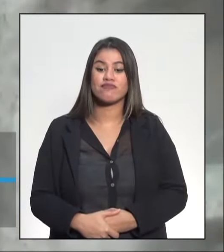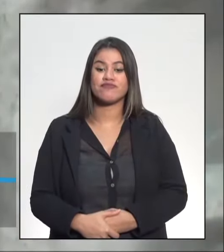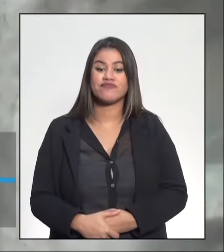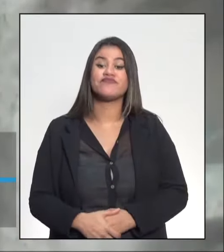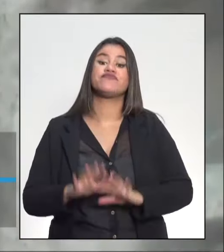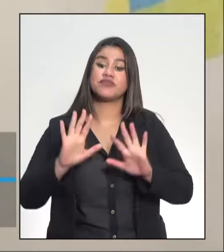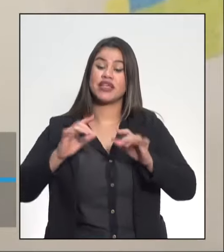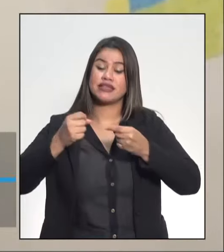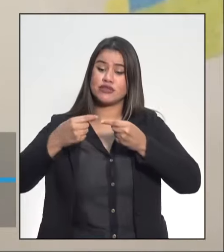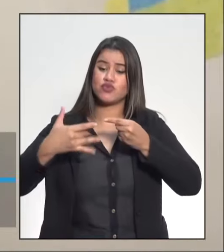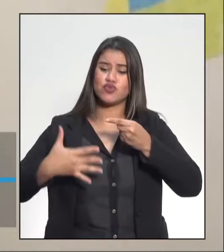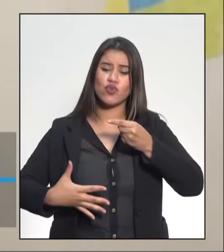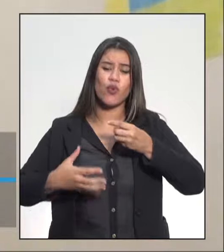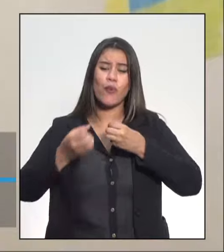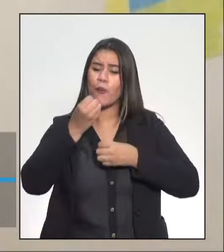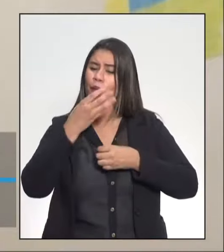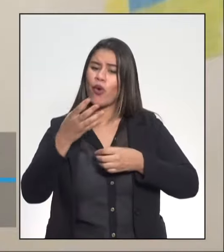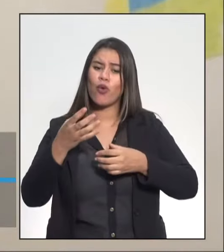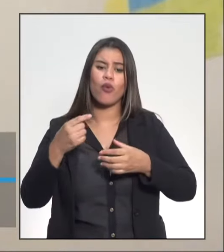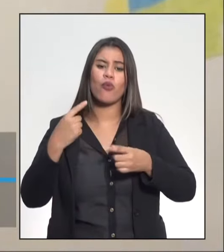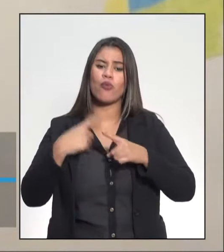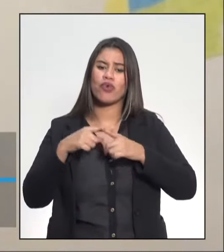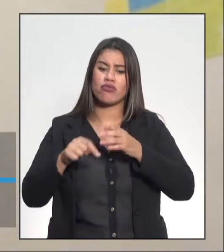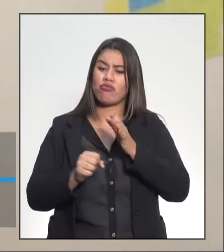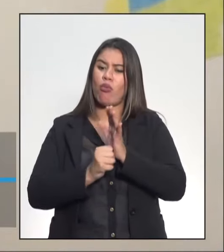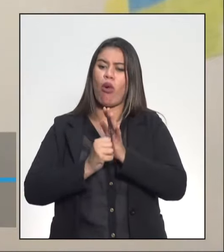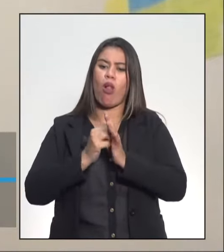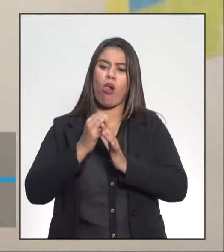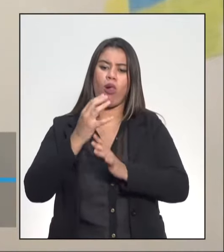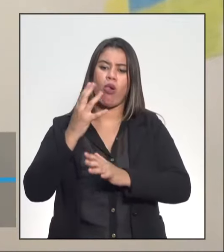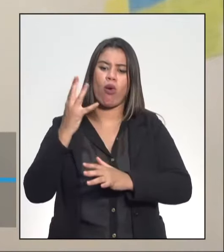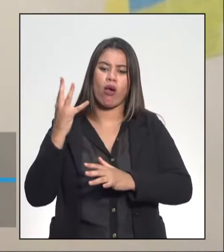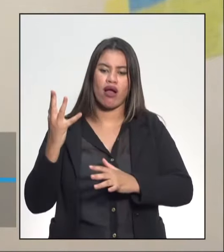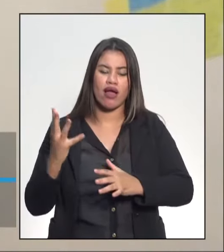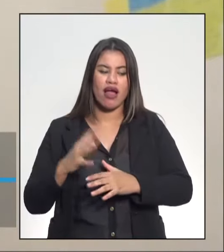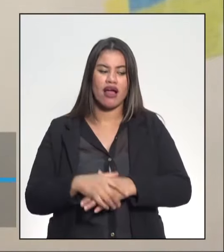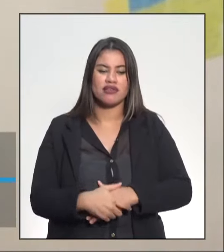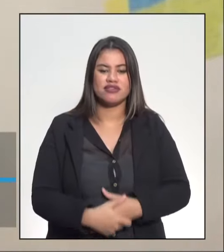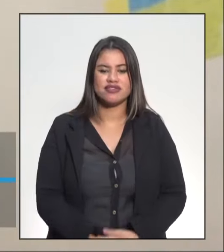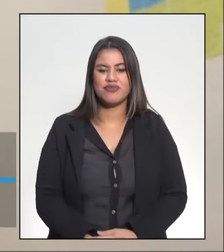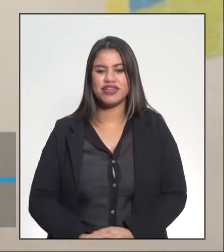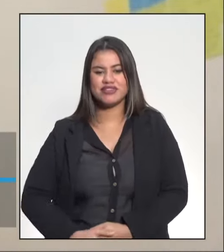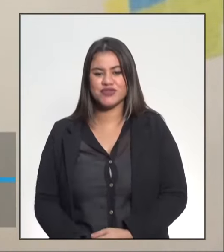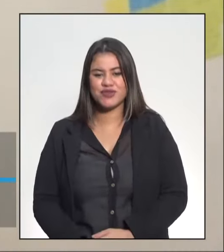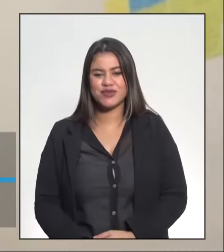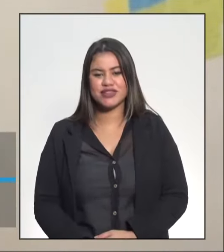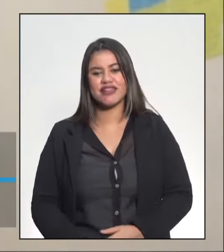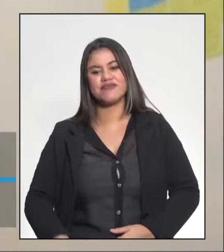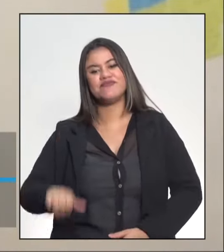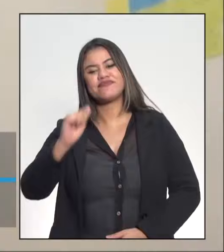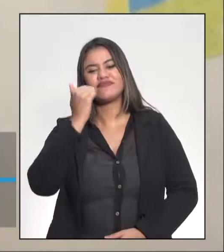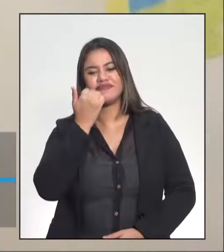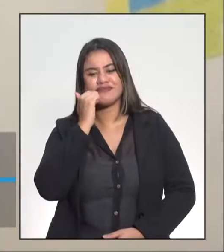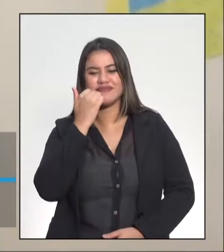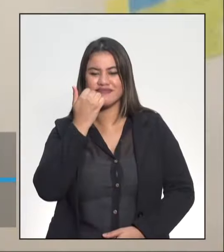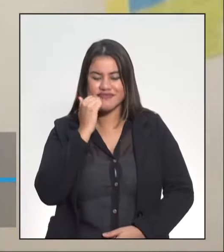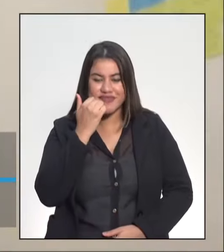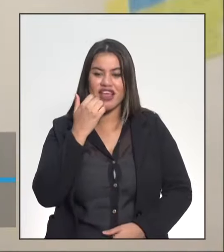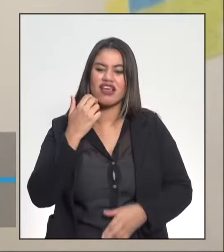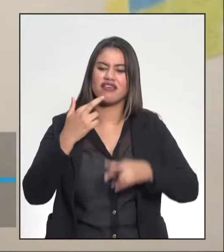Google é perfeito, porque você tem uma variedade de fontes ali, né? Bem interessante. Científicas, de blogs, de